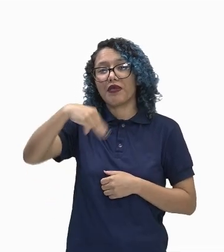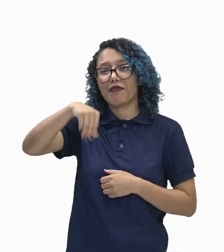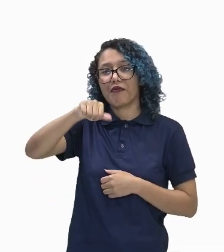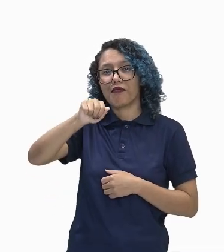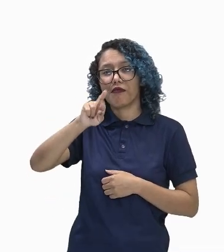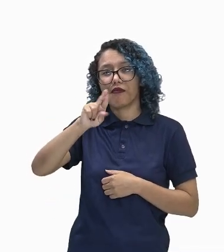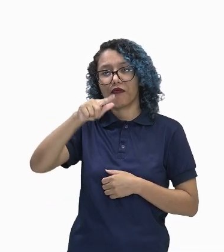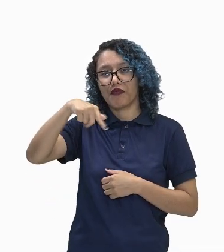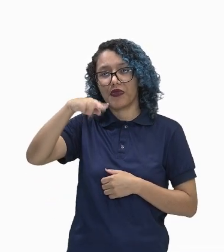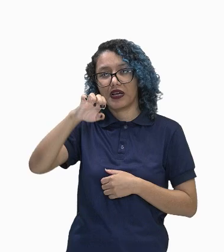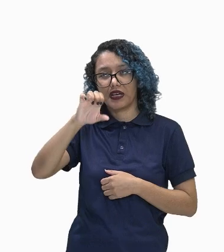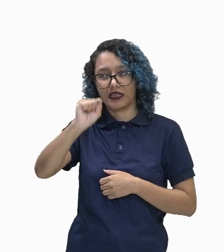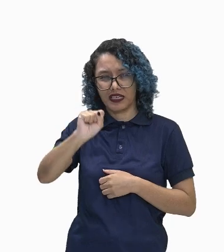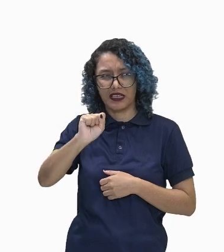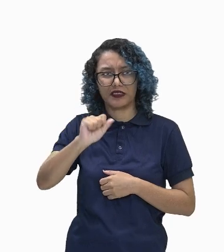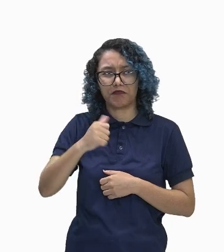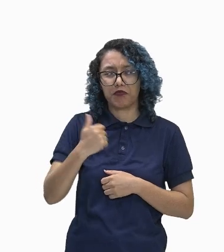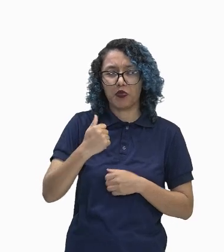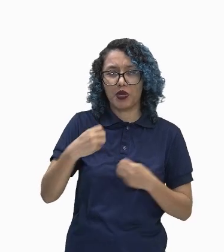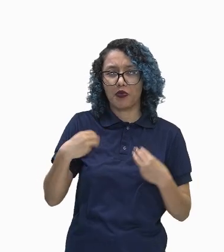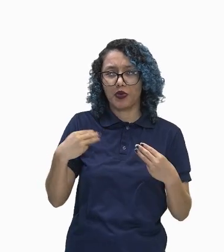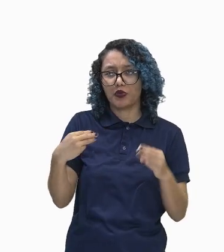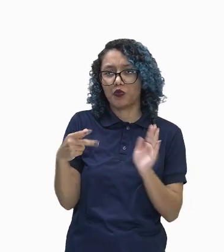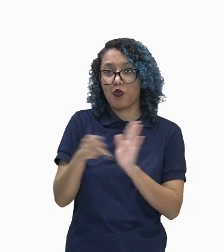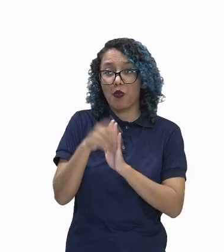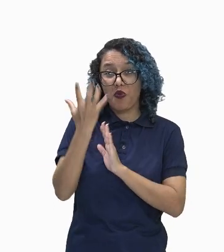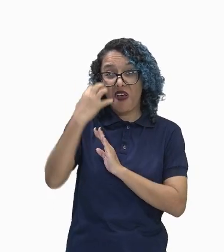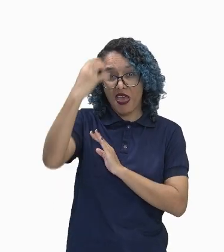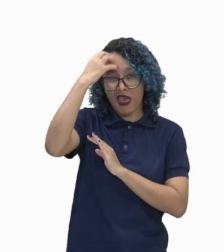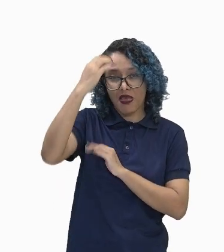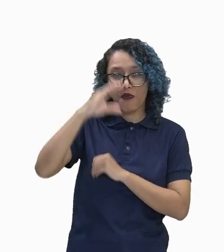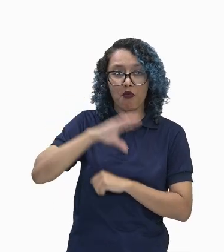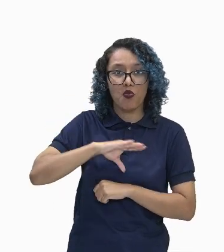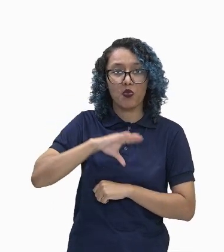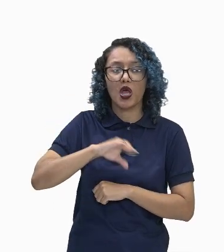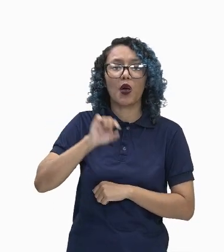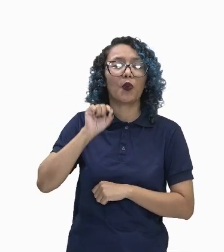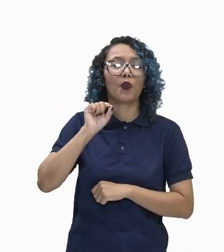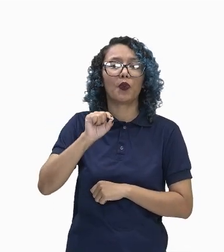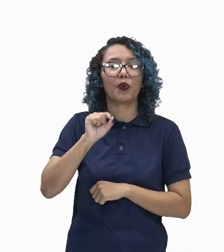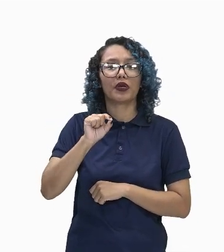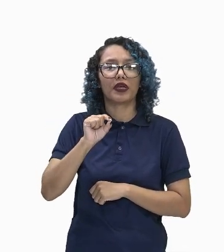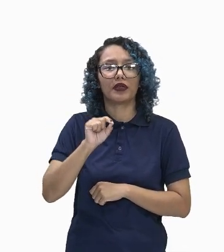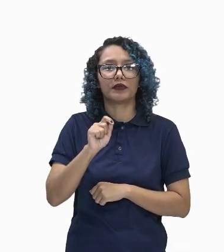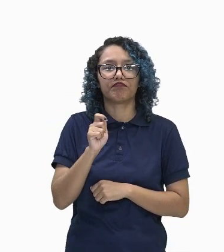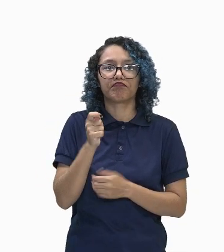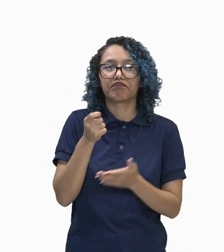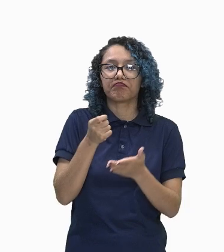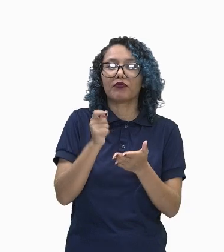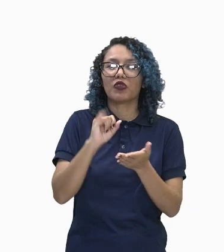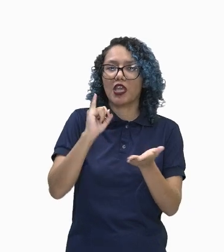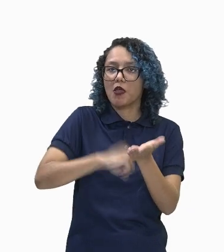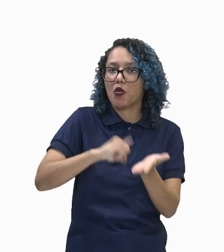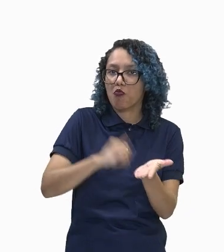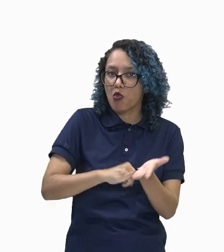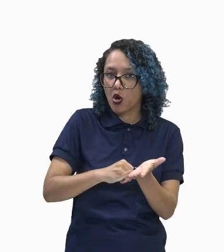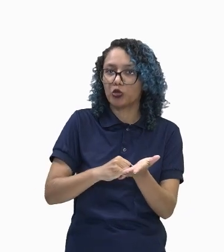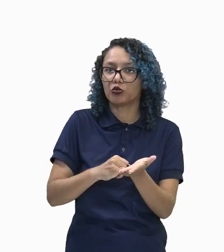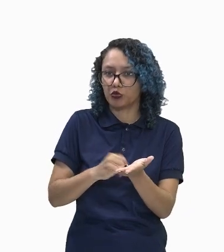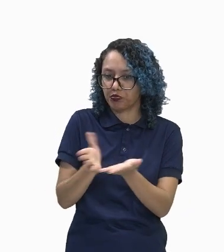o primeiro-ministro do rei de Portugal, impôs cobranças de impostos,